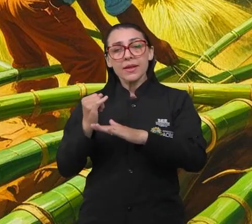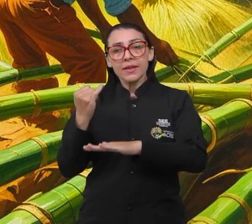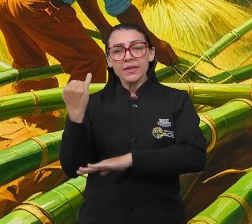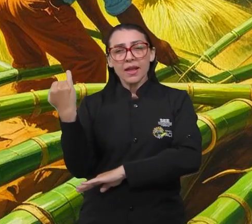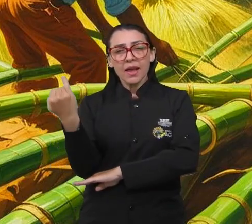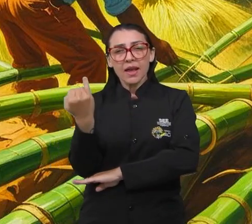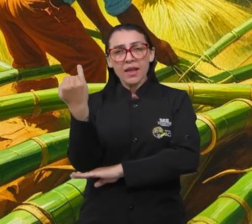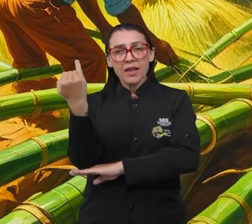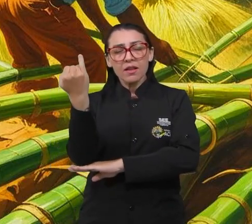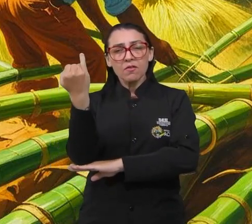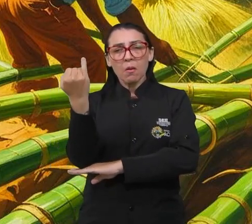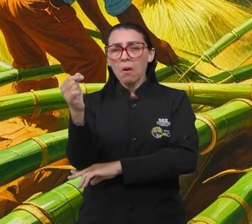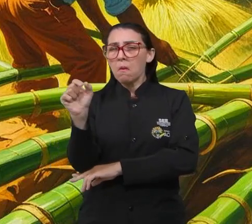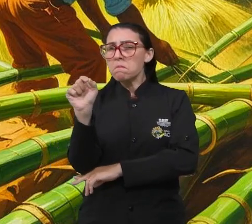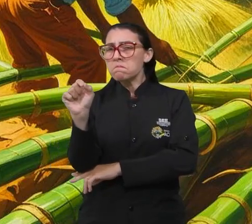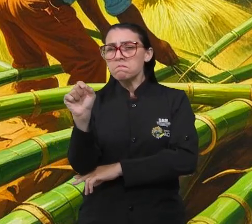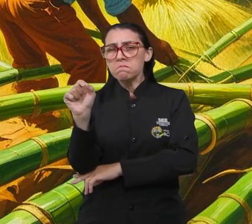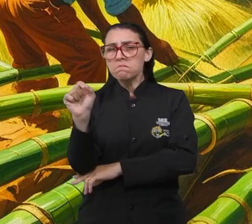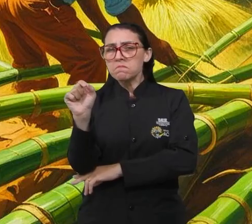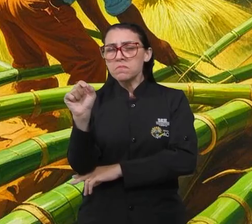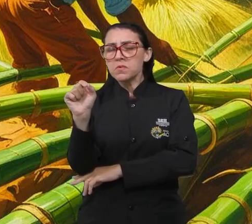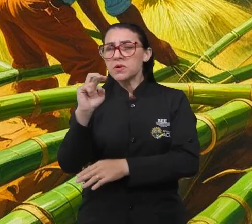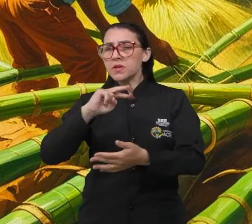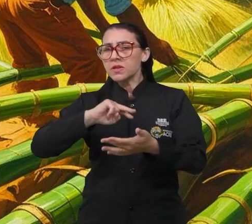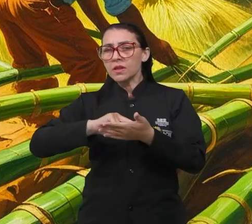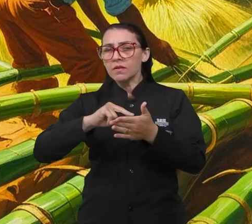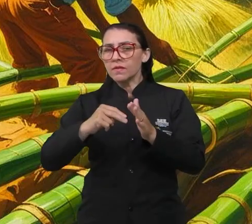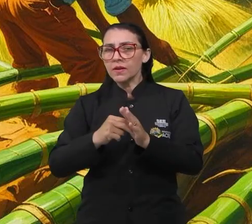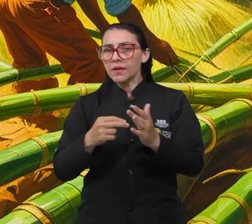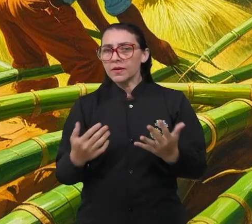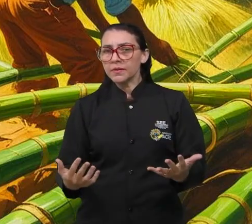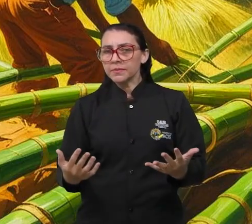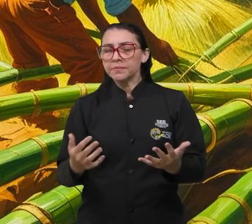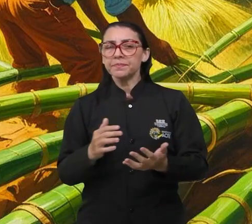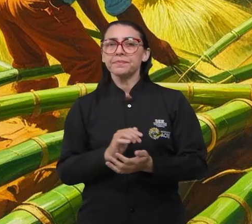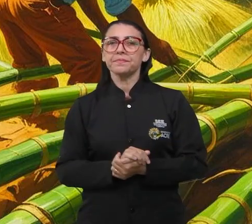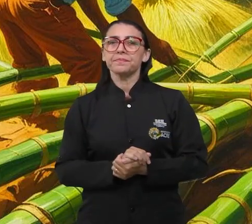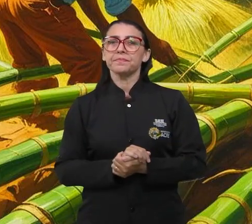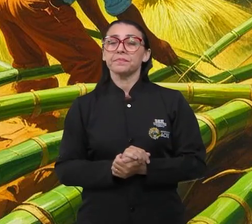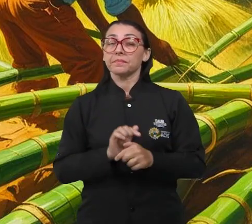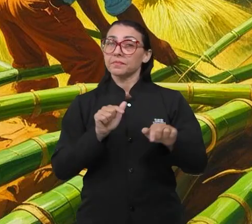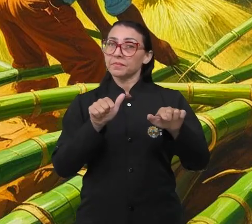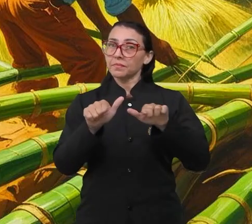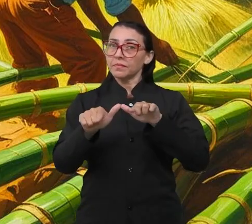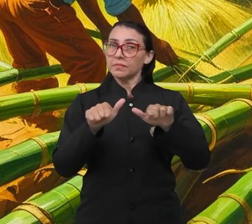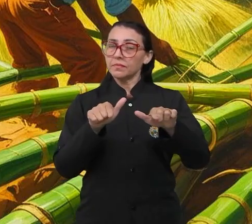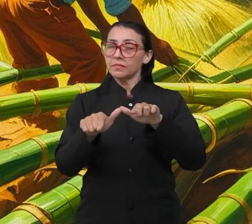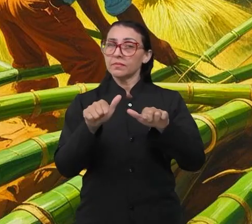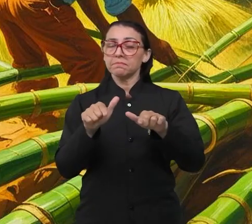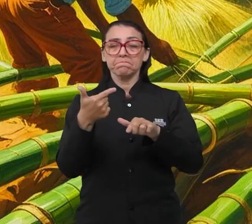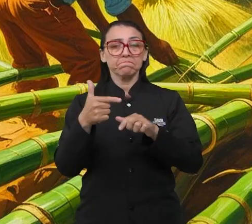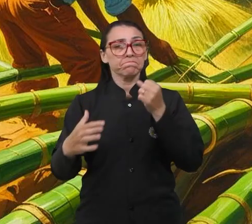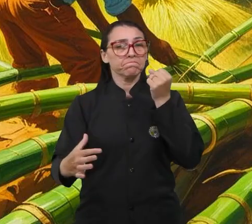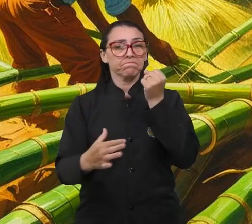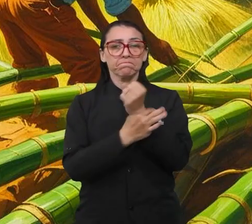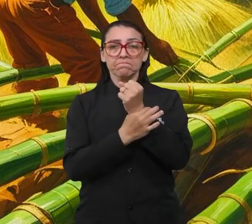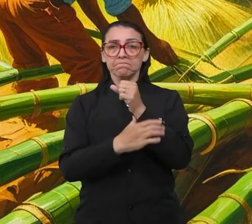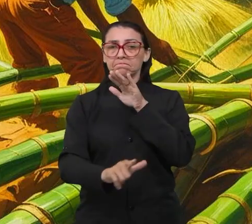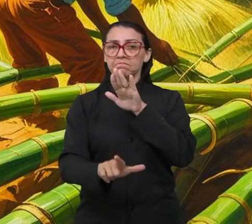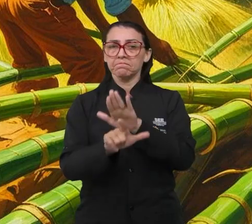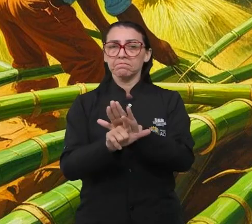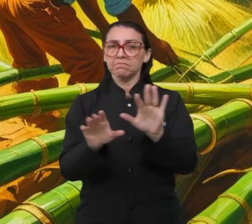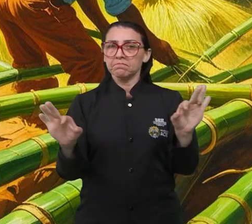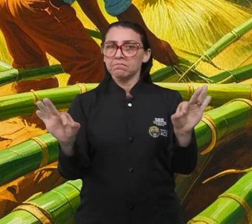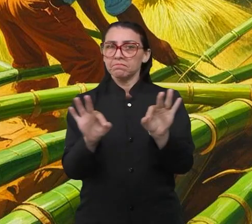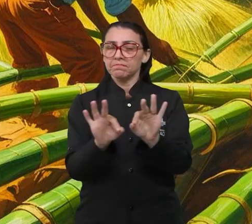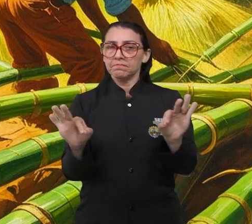O que é o mercado informal? É justamente aquele trabalho sem garantias legais